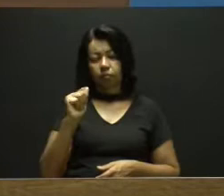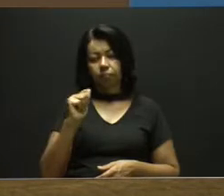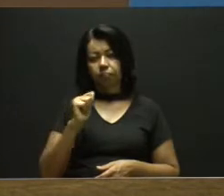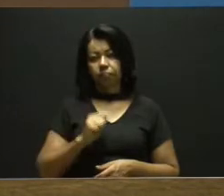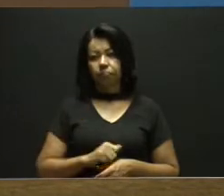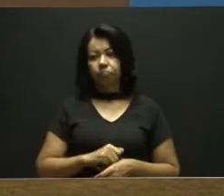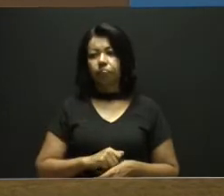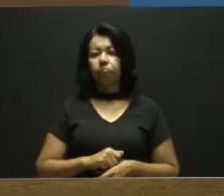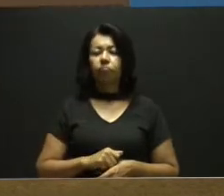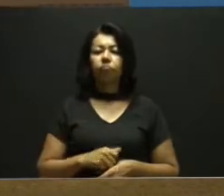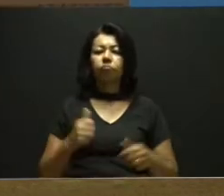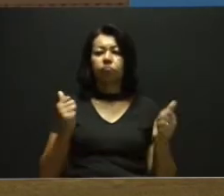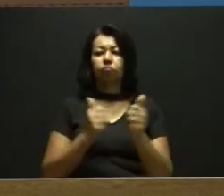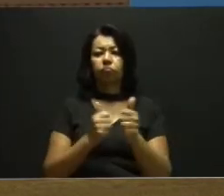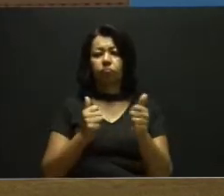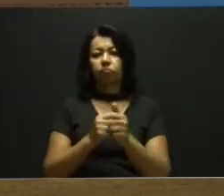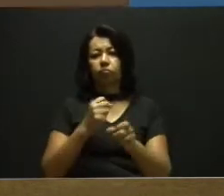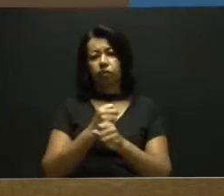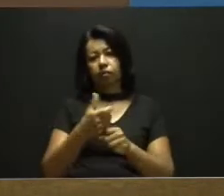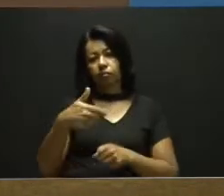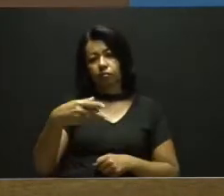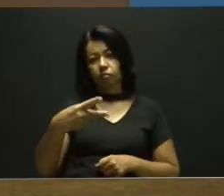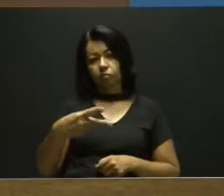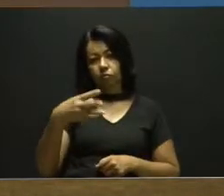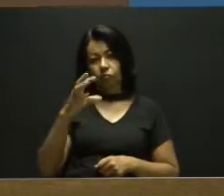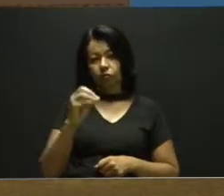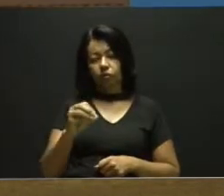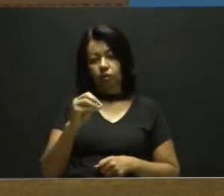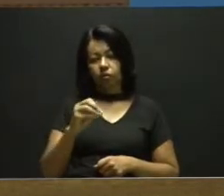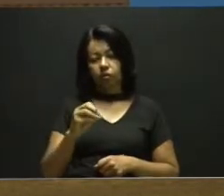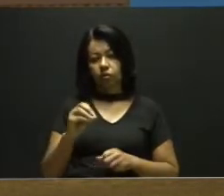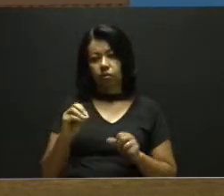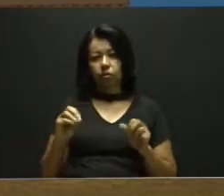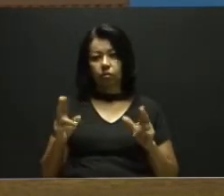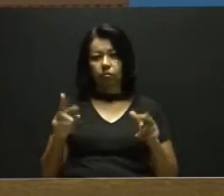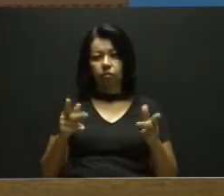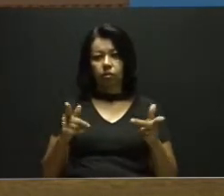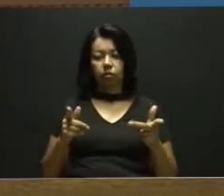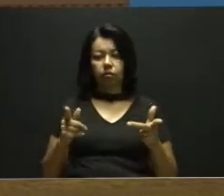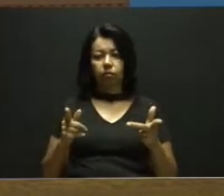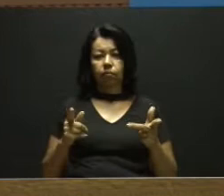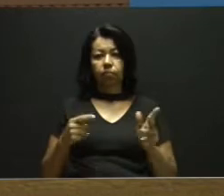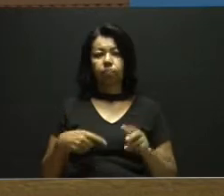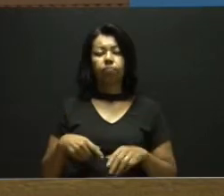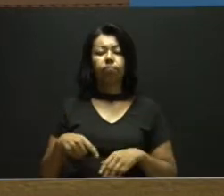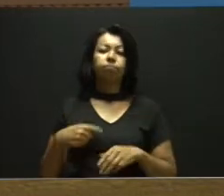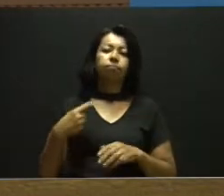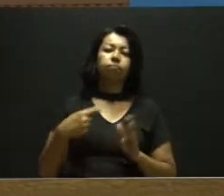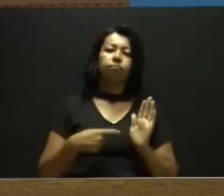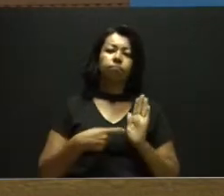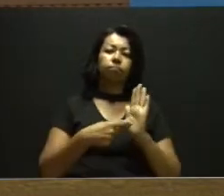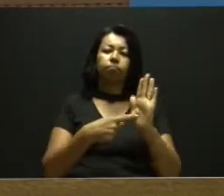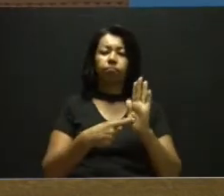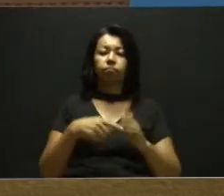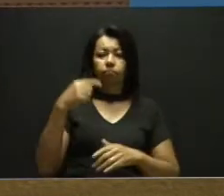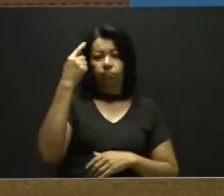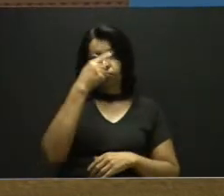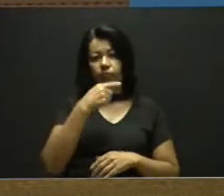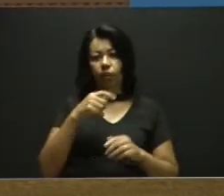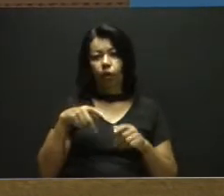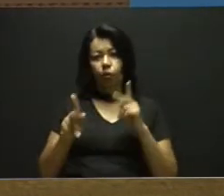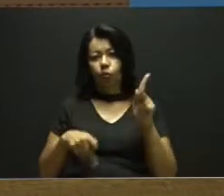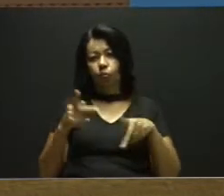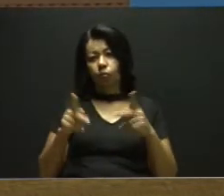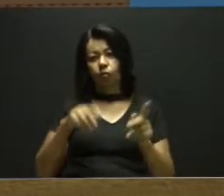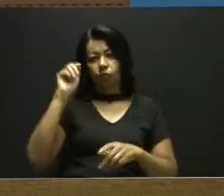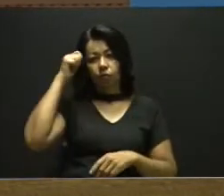a partir do século 20 as diversas expressões do povo negro começaram a